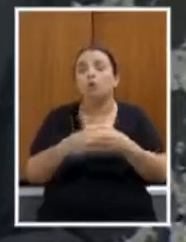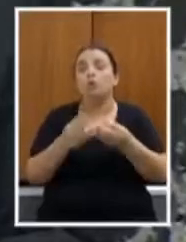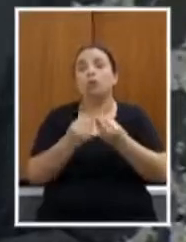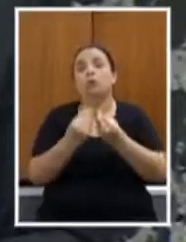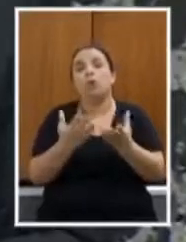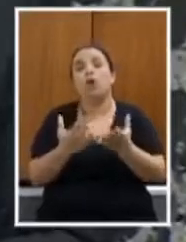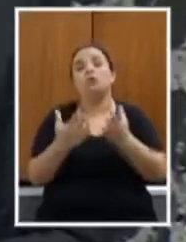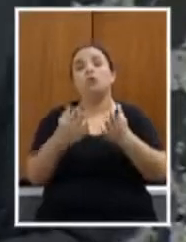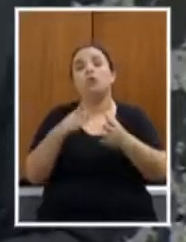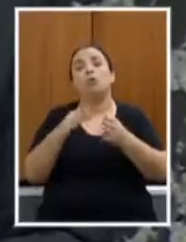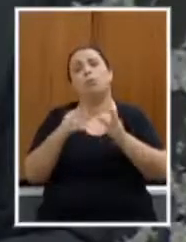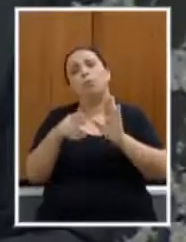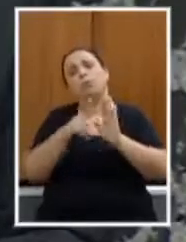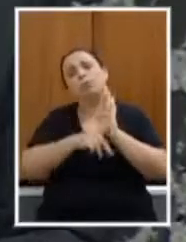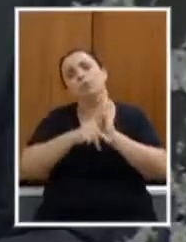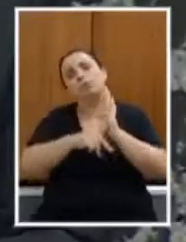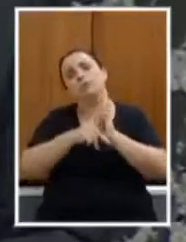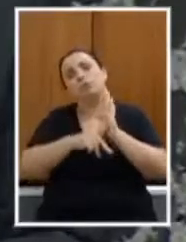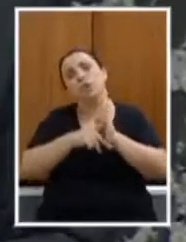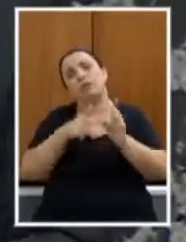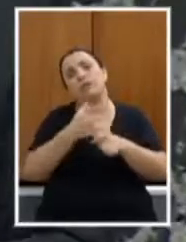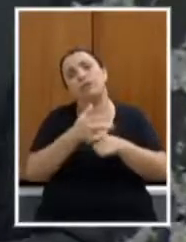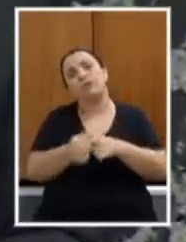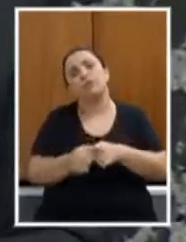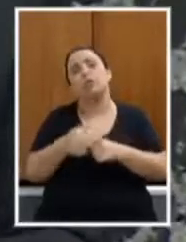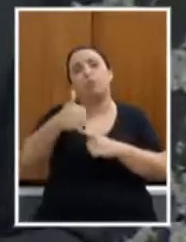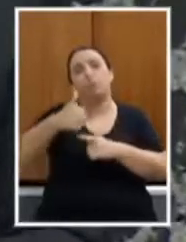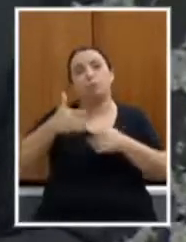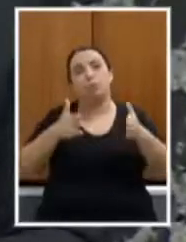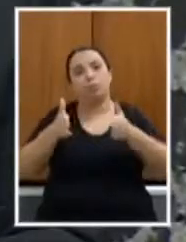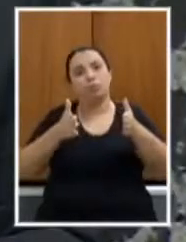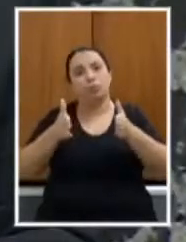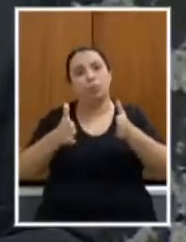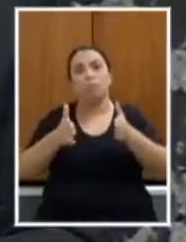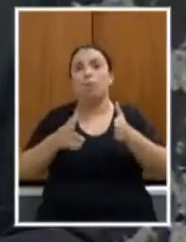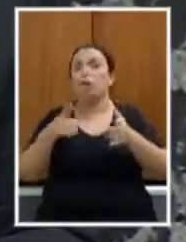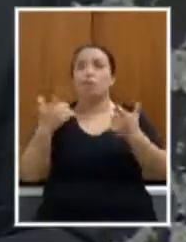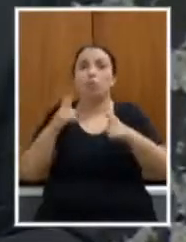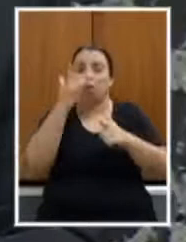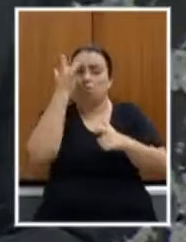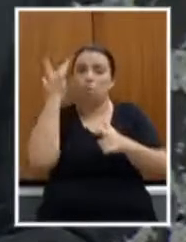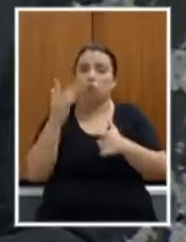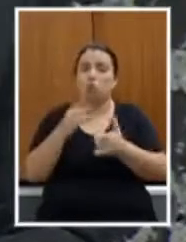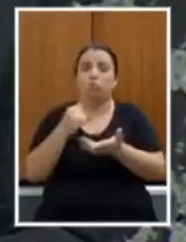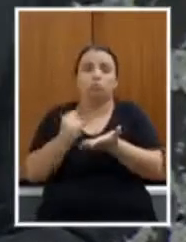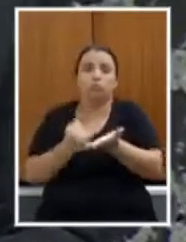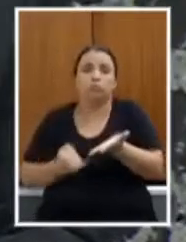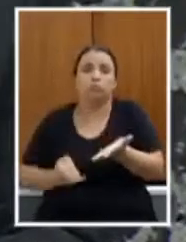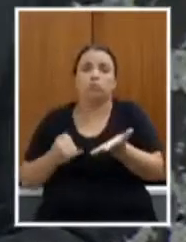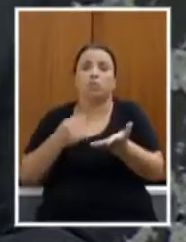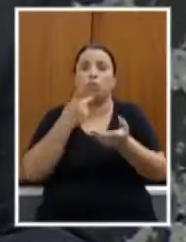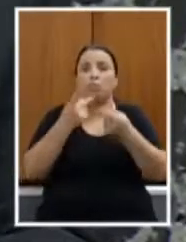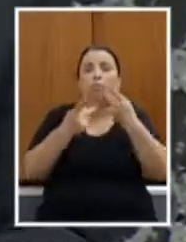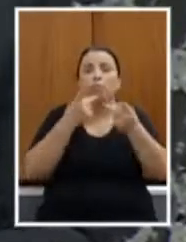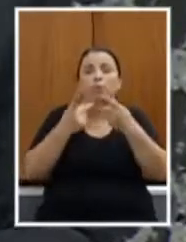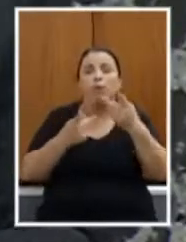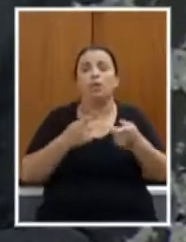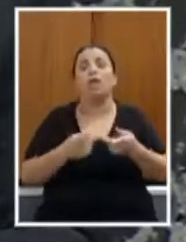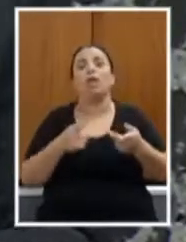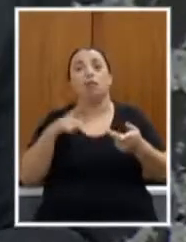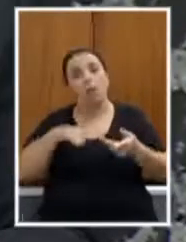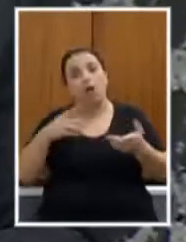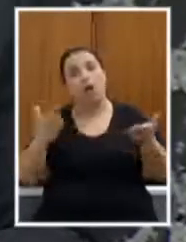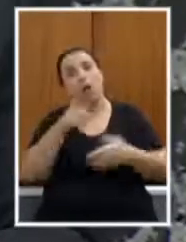em primeiro turno. Em discussão o projeto, não há oradores inscritos, a presidência vai submeter a matéria à votação